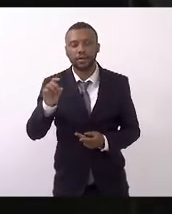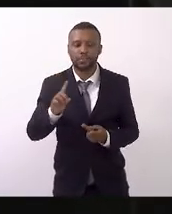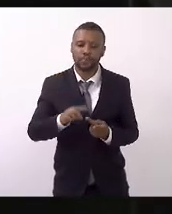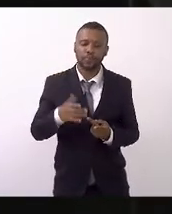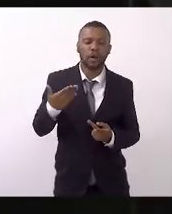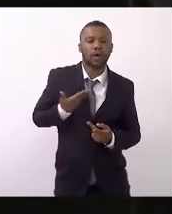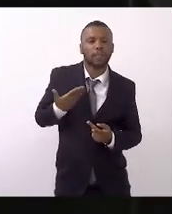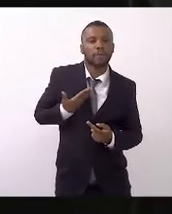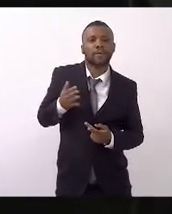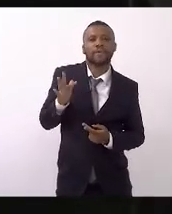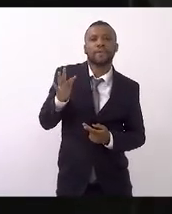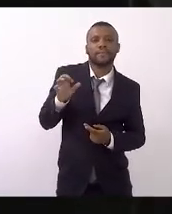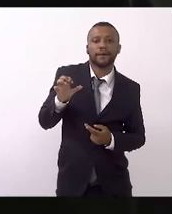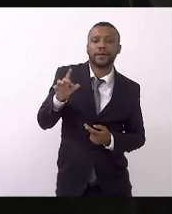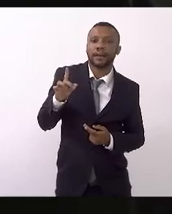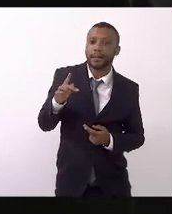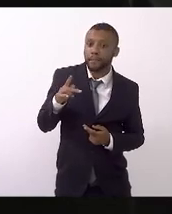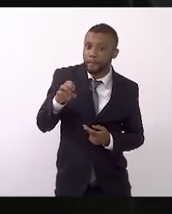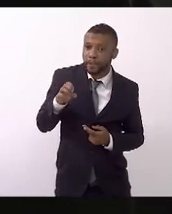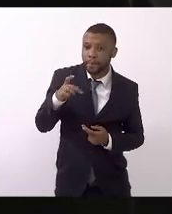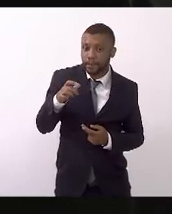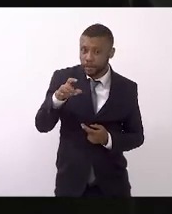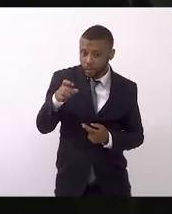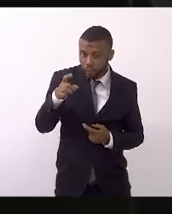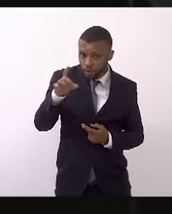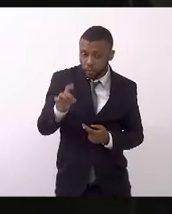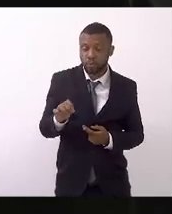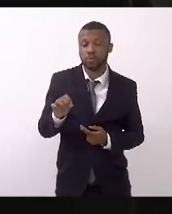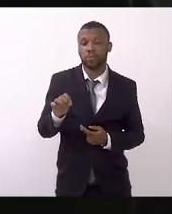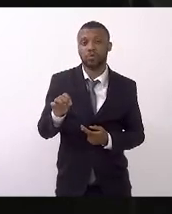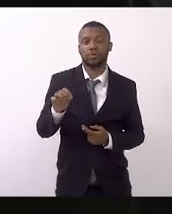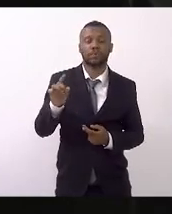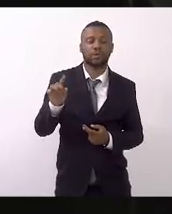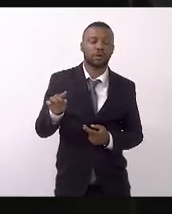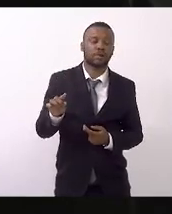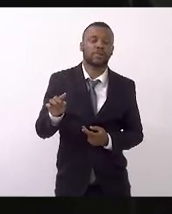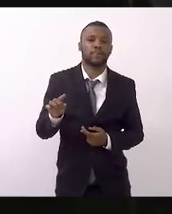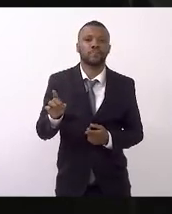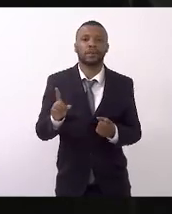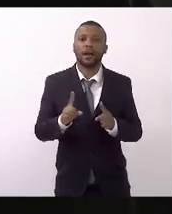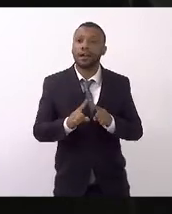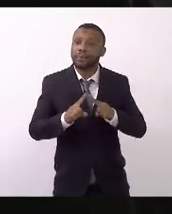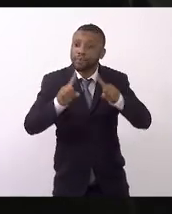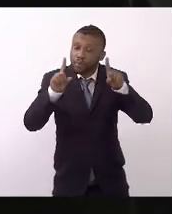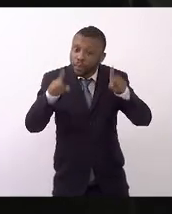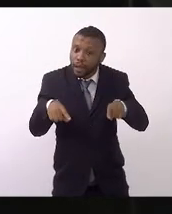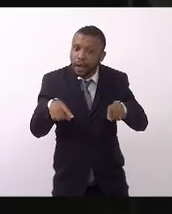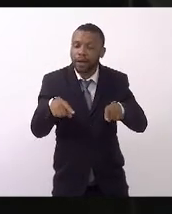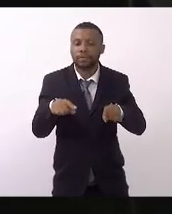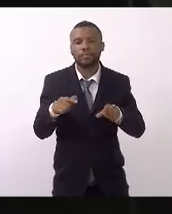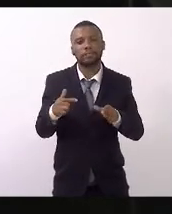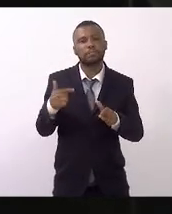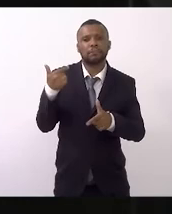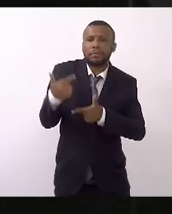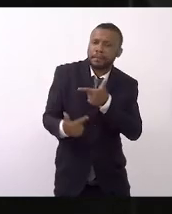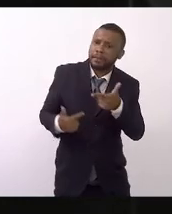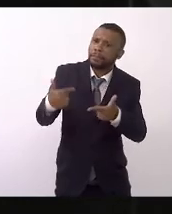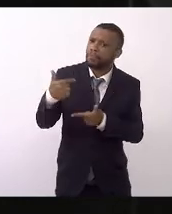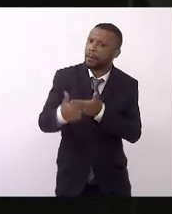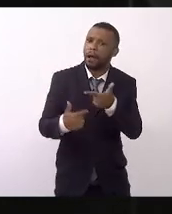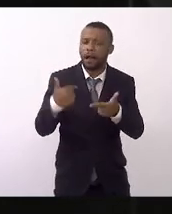Peixoto, que se encontra aqui na plenária da nossa casa, eterno deputado. e funcionários que fazem, de fato, essa casa